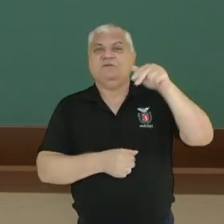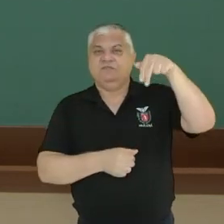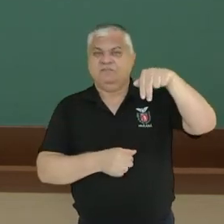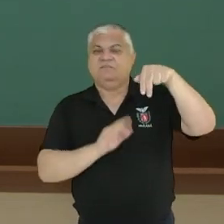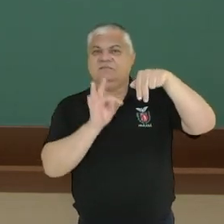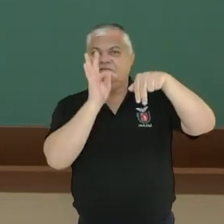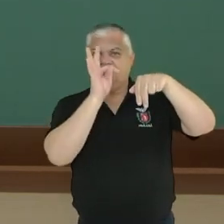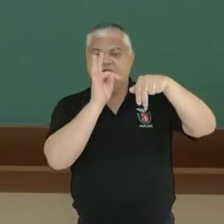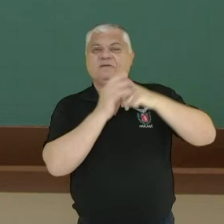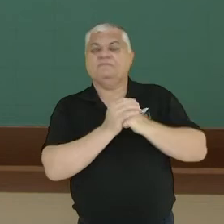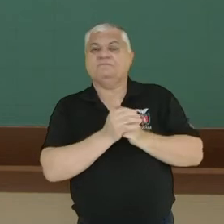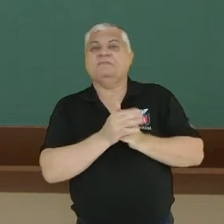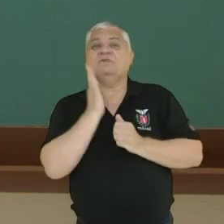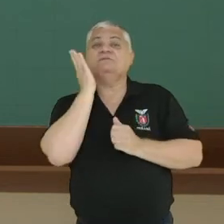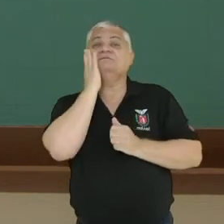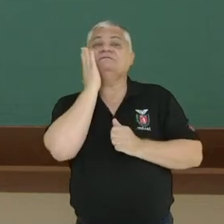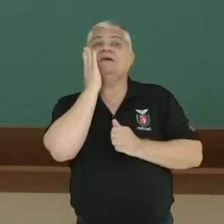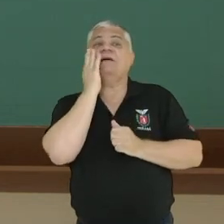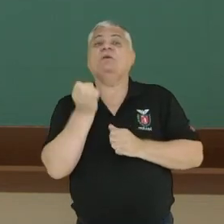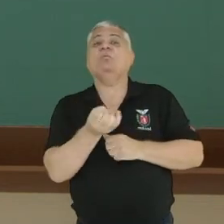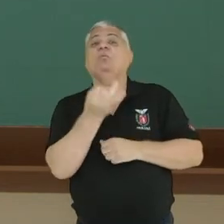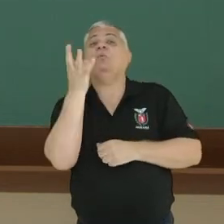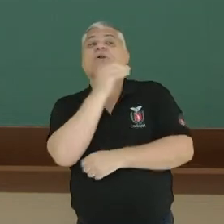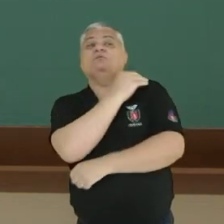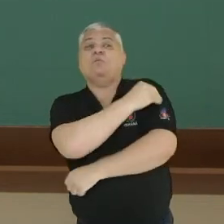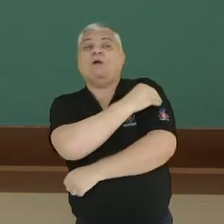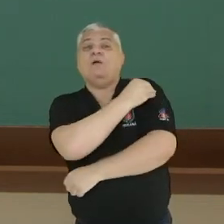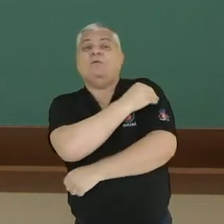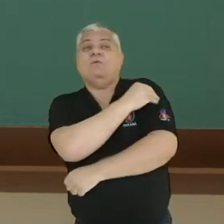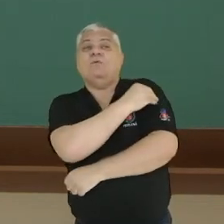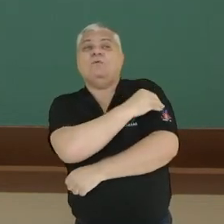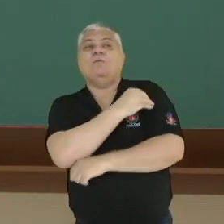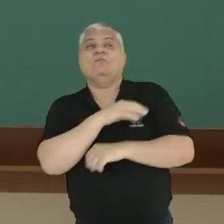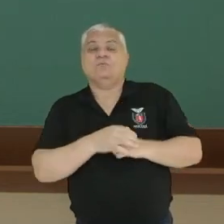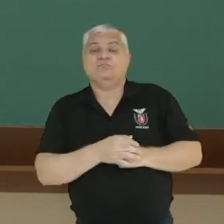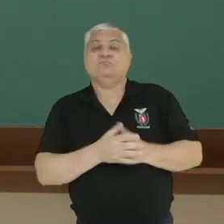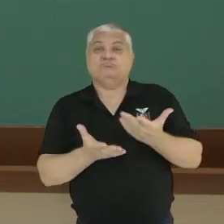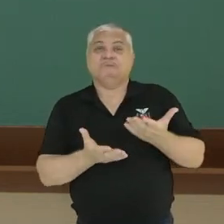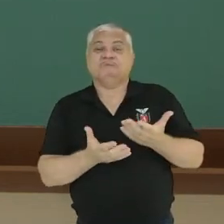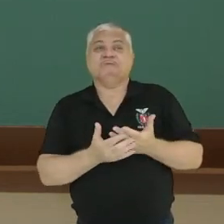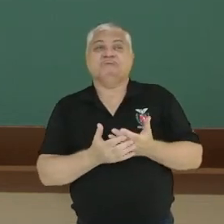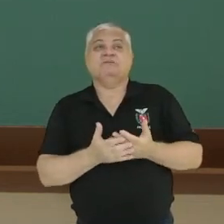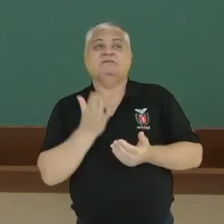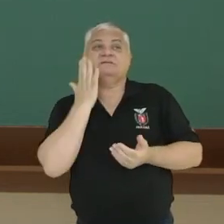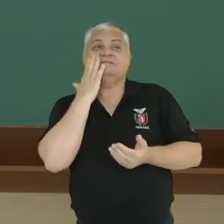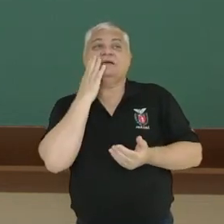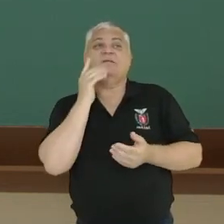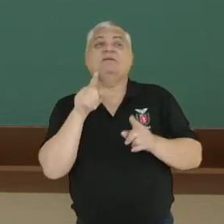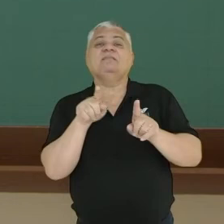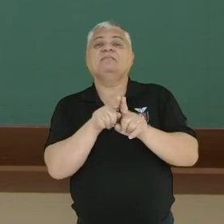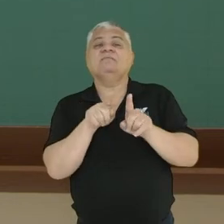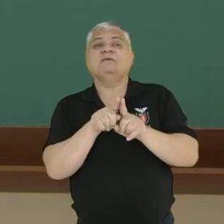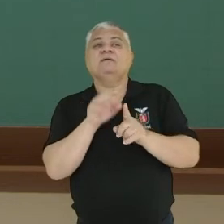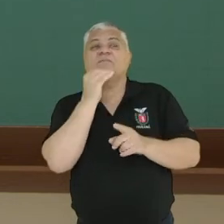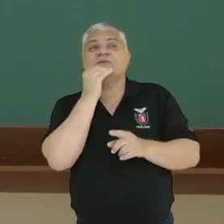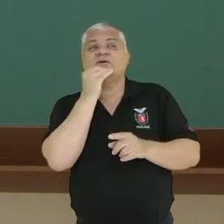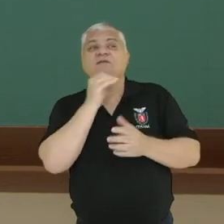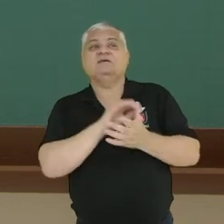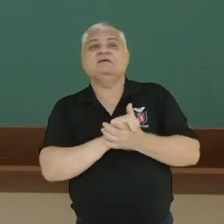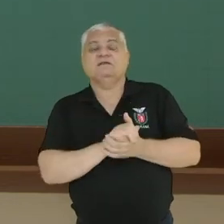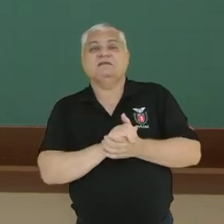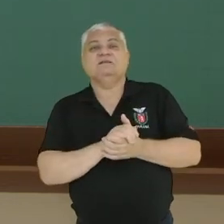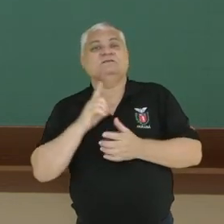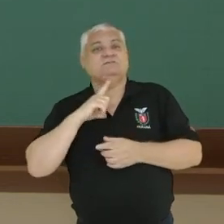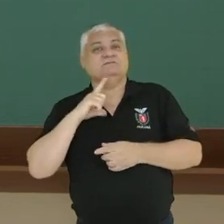Nós conhecemos quanto de álcool que tem no sangue da pessoa e sabemos também que